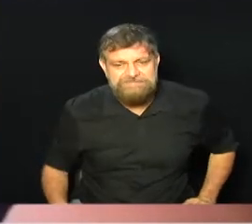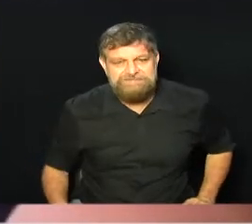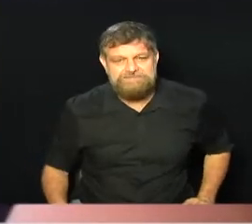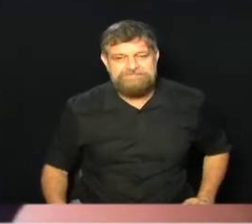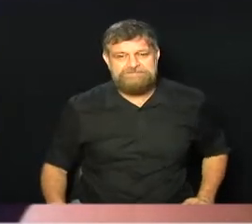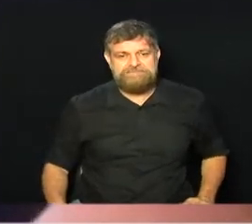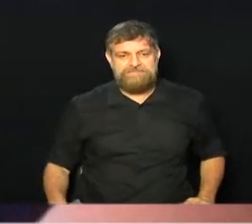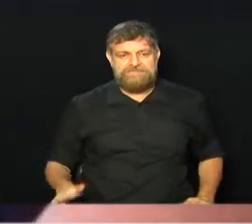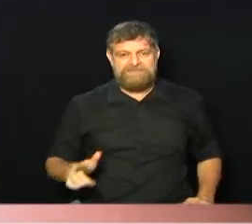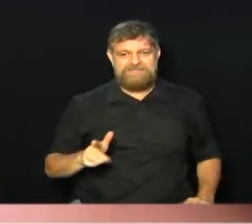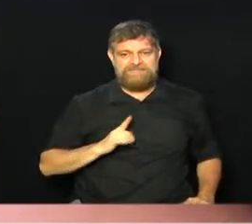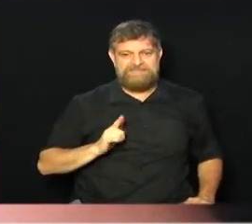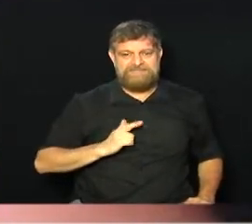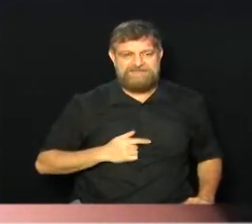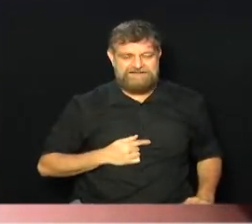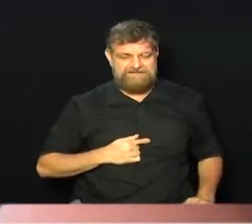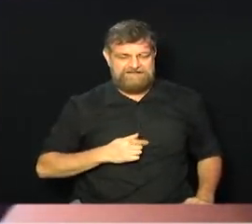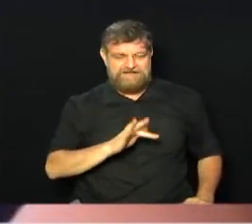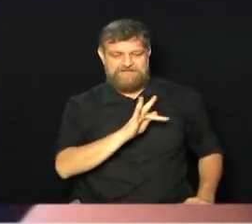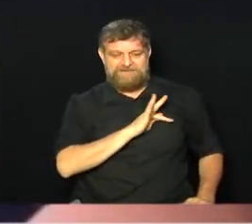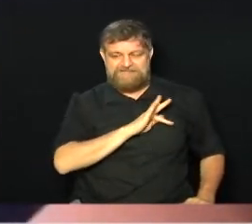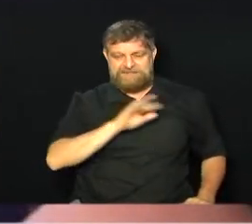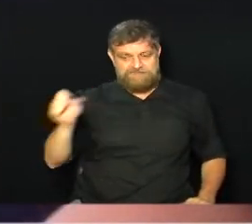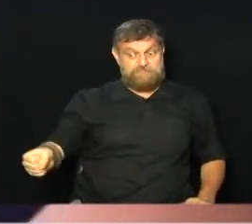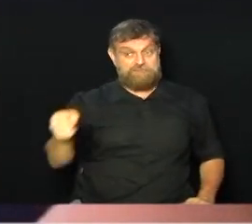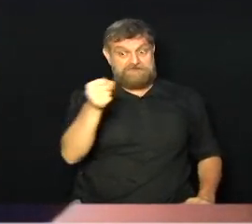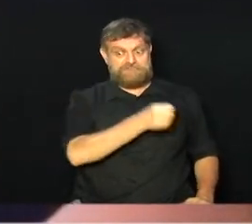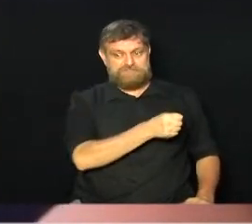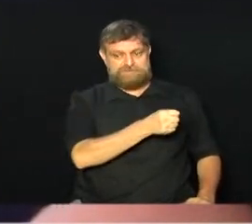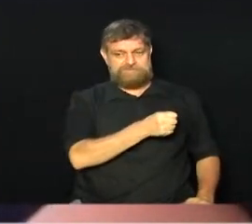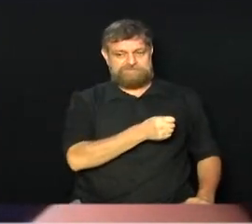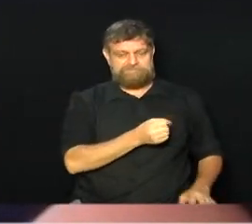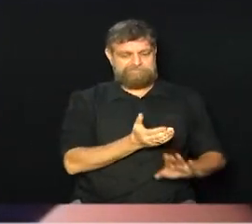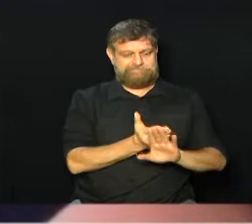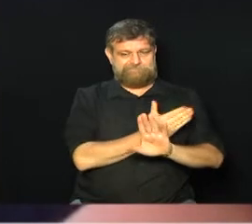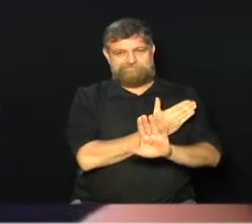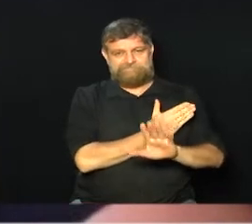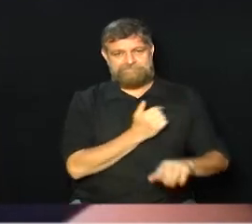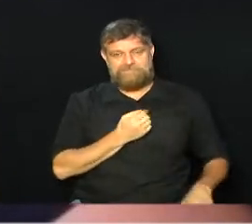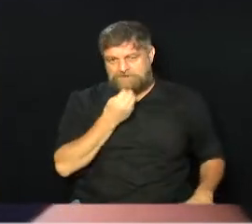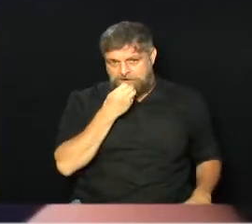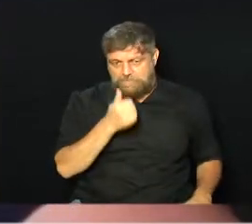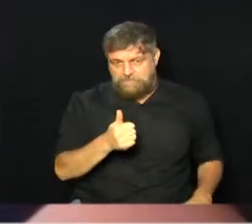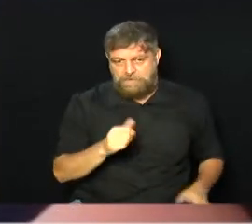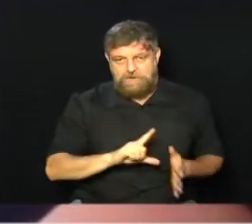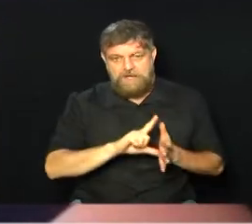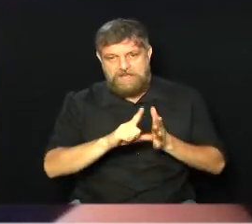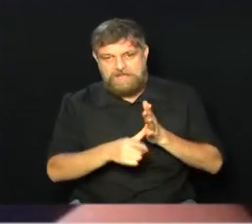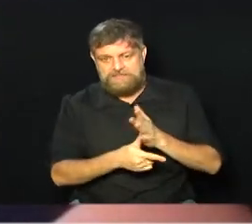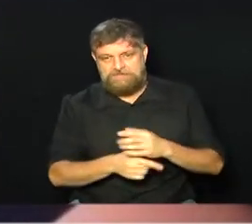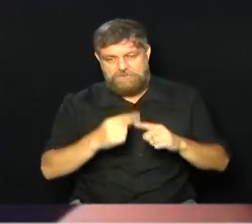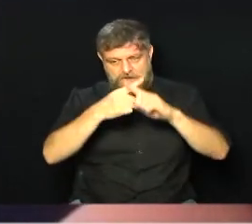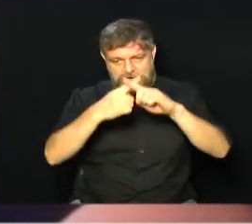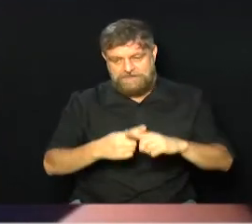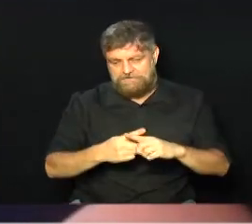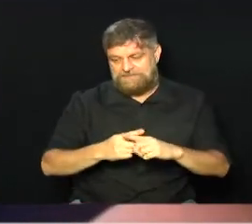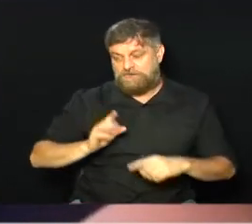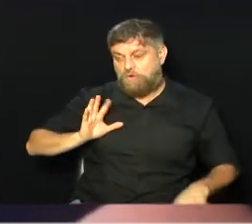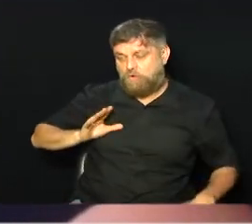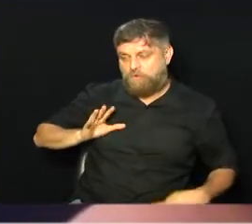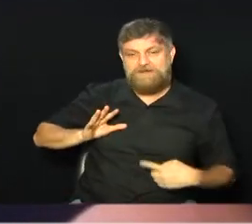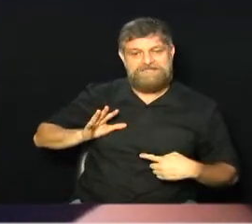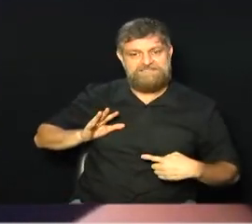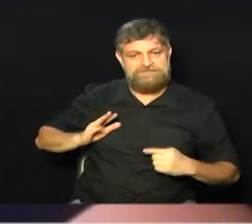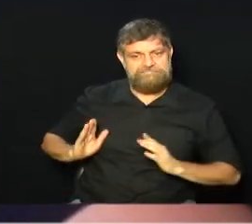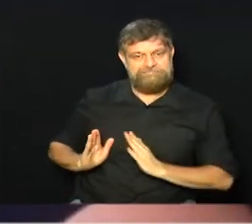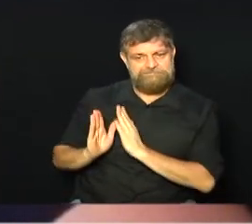Aí o treinador foi e me tirou, infelizmente. Foi e me tirou, mas foi bom, porque aí o próximo jogo foi contra o Corinthians. E